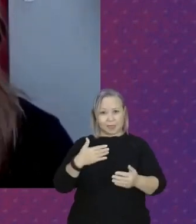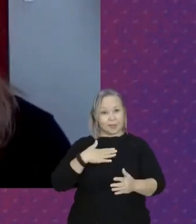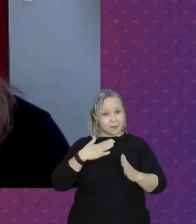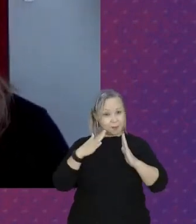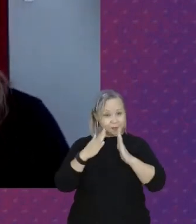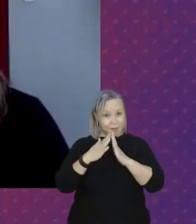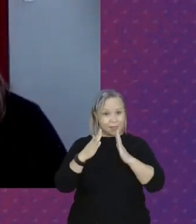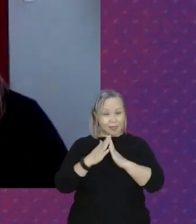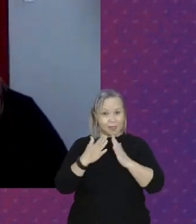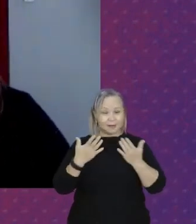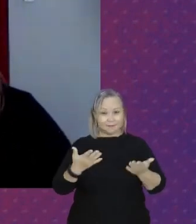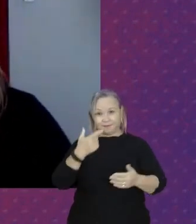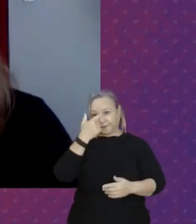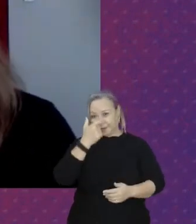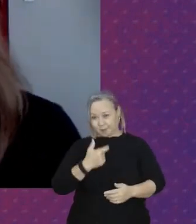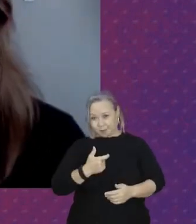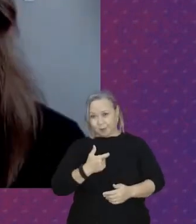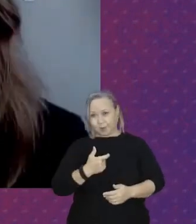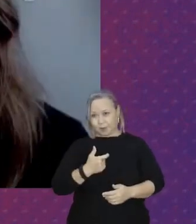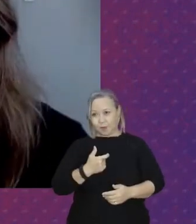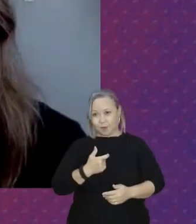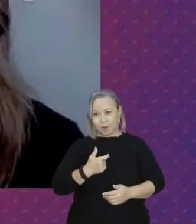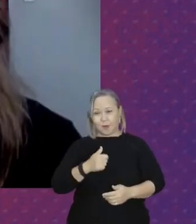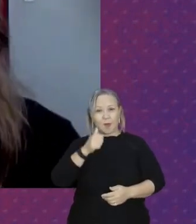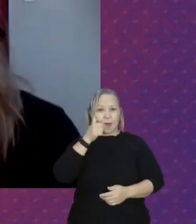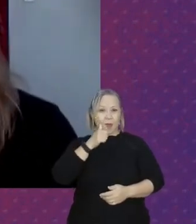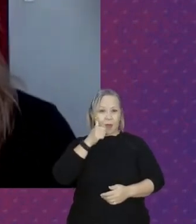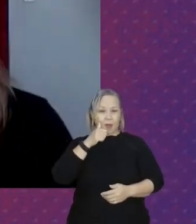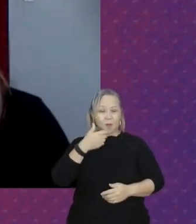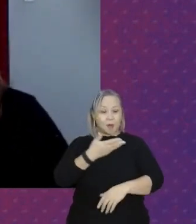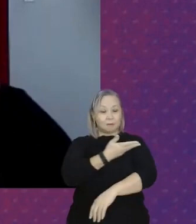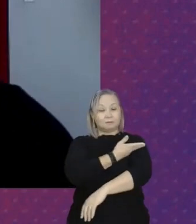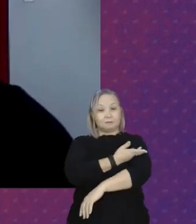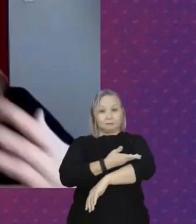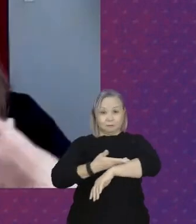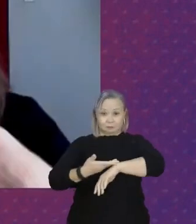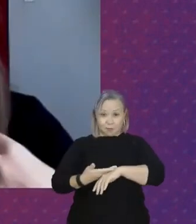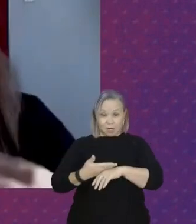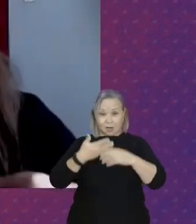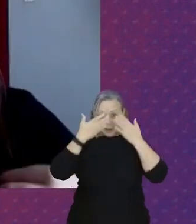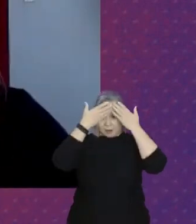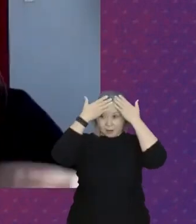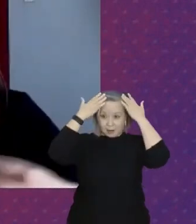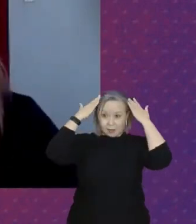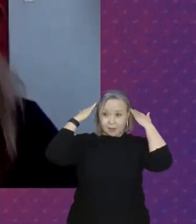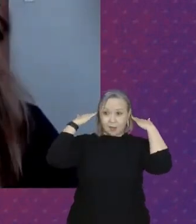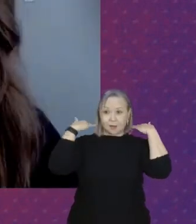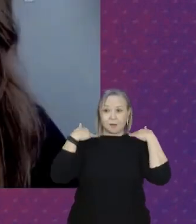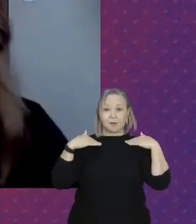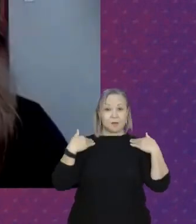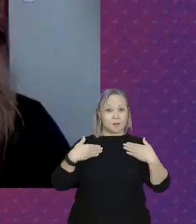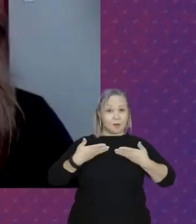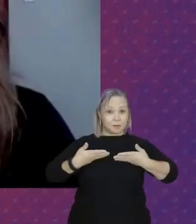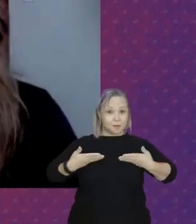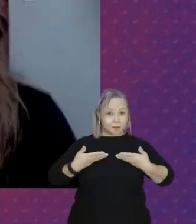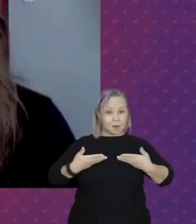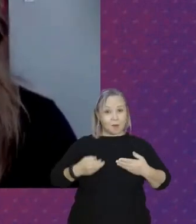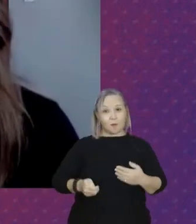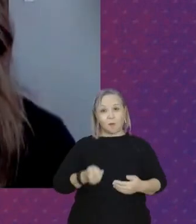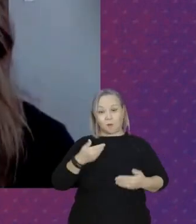casa. Eu sou uma mulher branca, com cabelo médio para